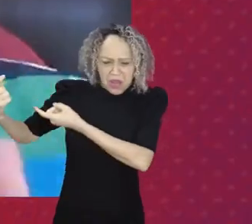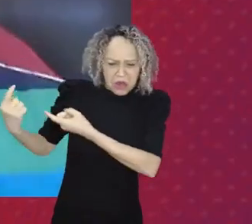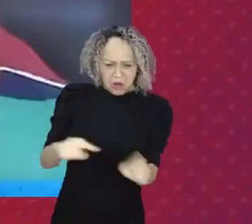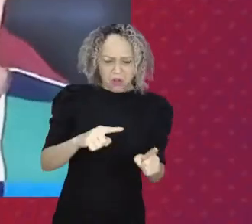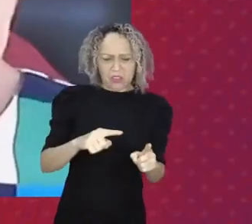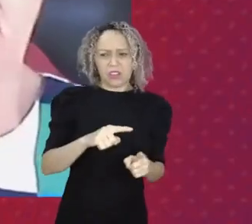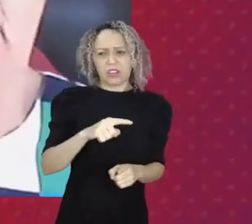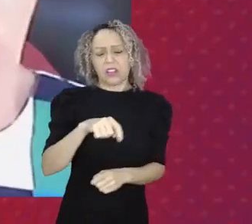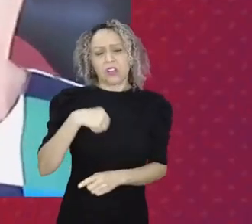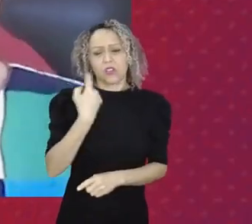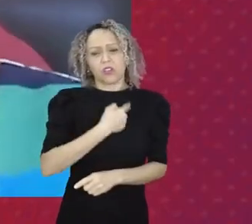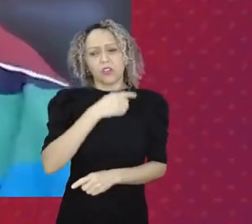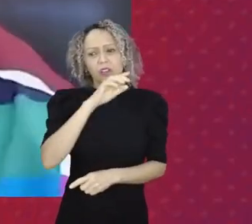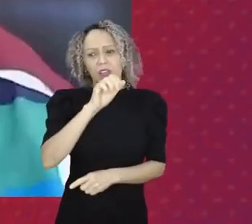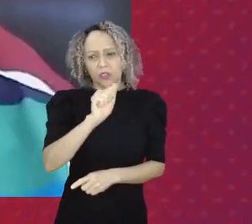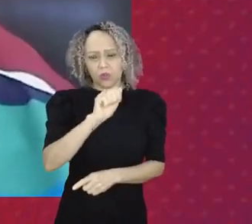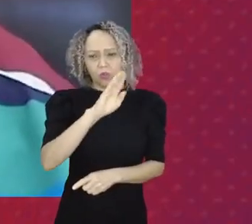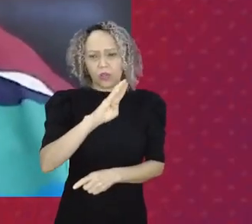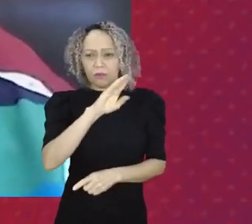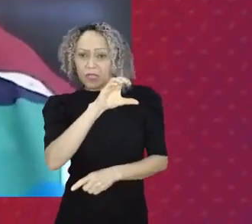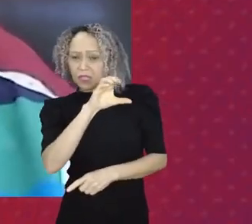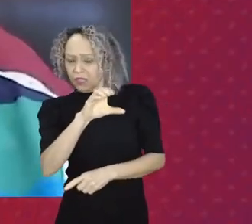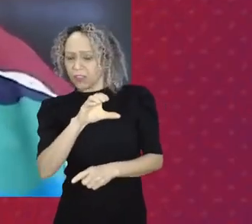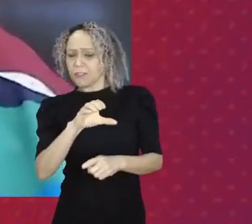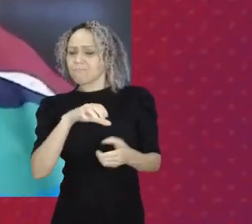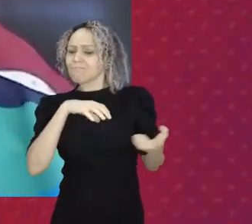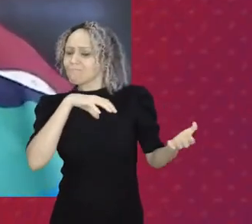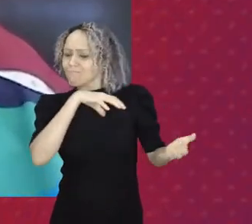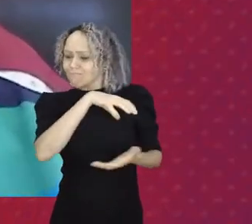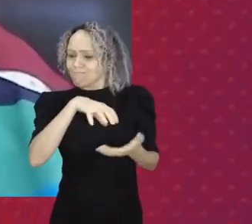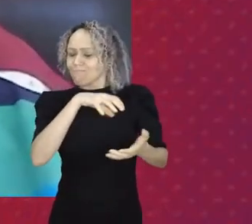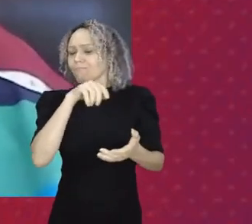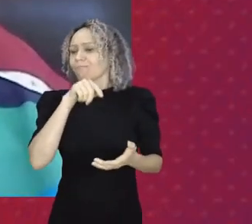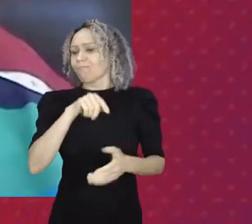Mas, no intervalo, especialmente de